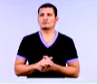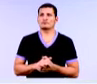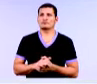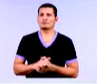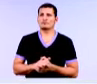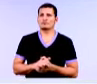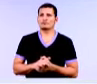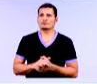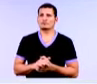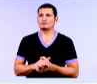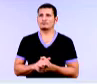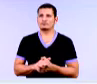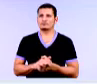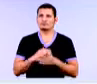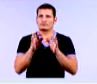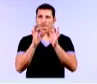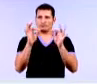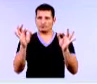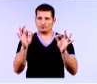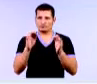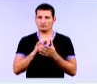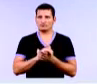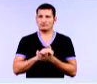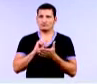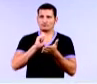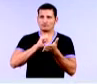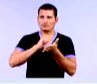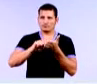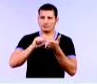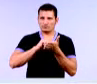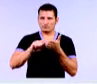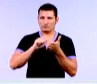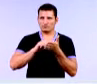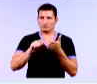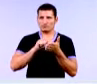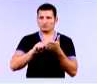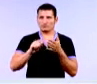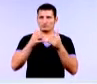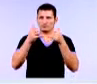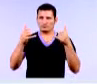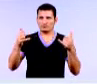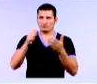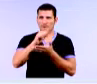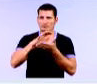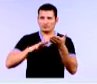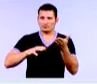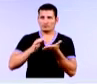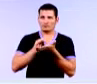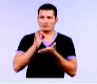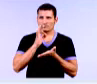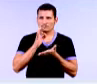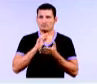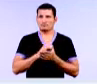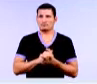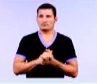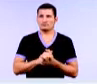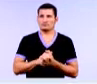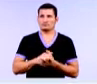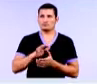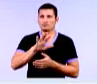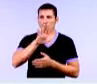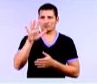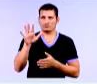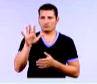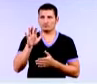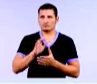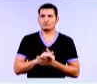system.out.println, ou seja, escreva uma linha de texto Java, olá, aí